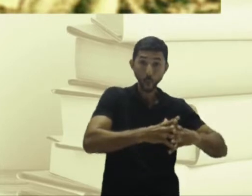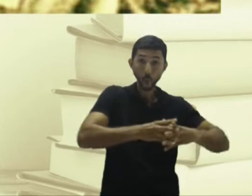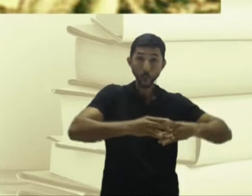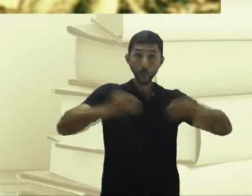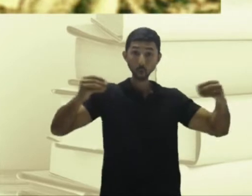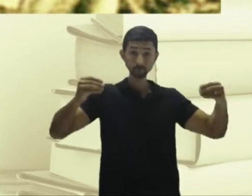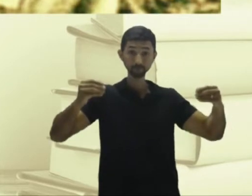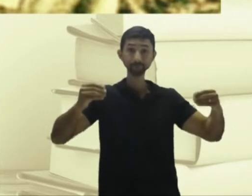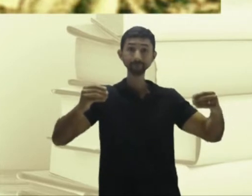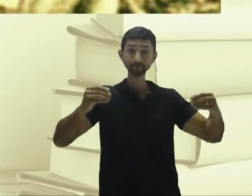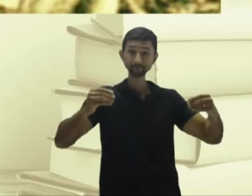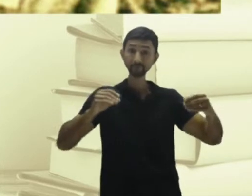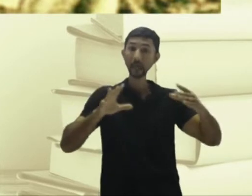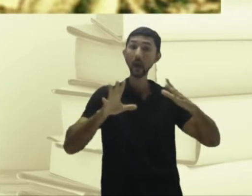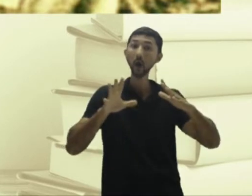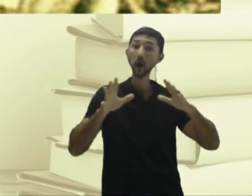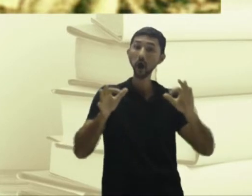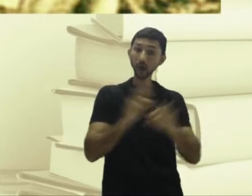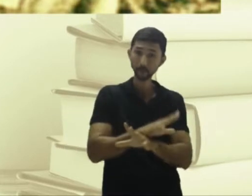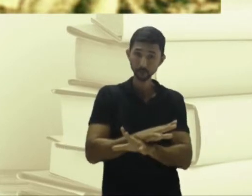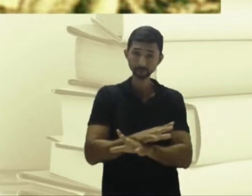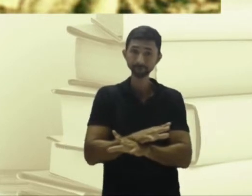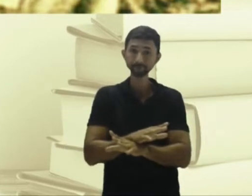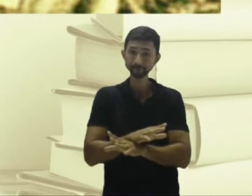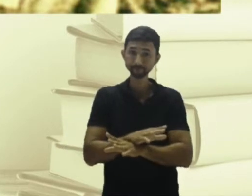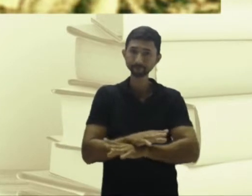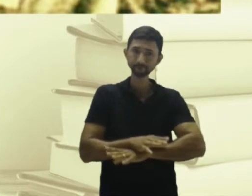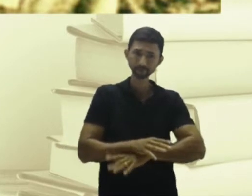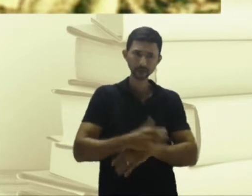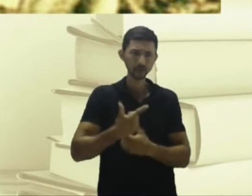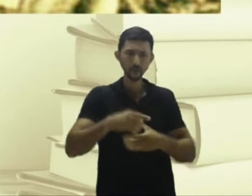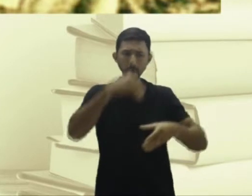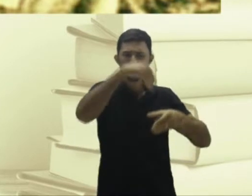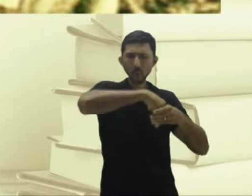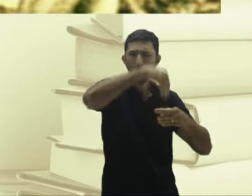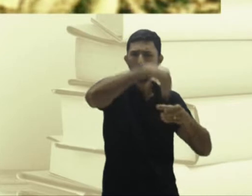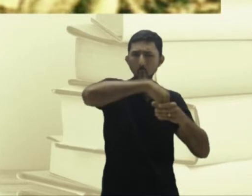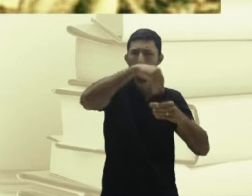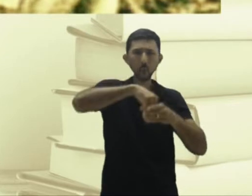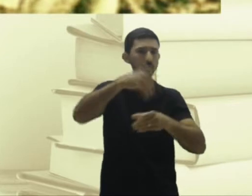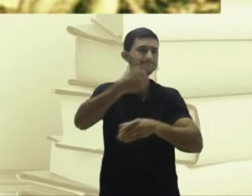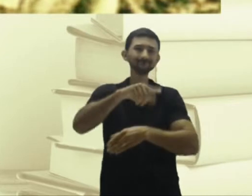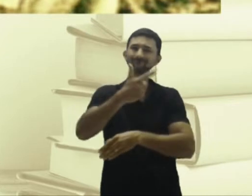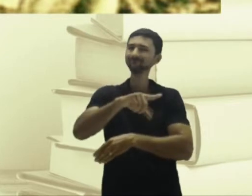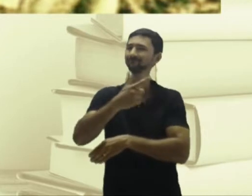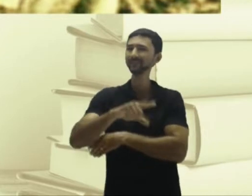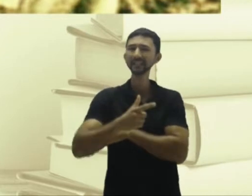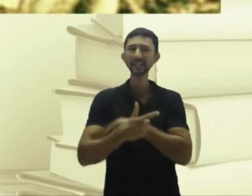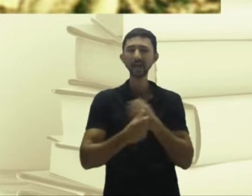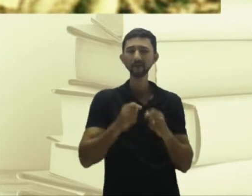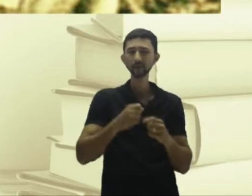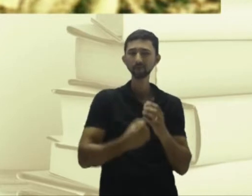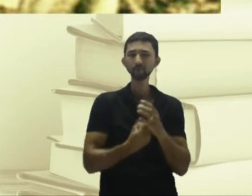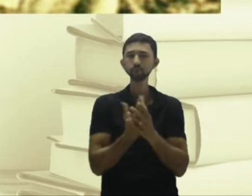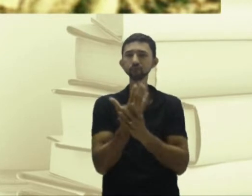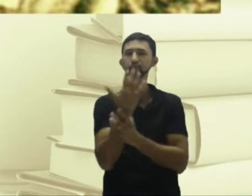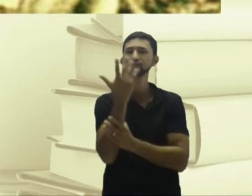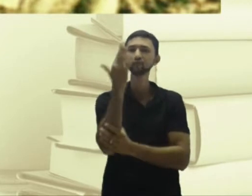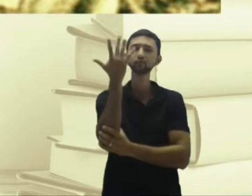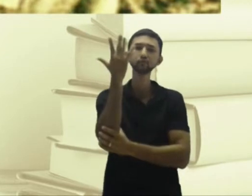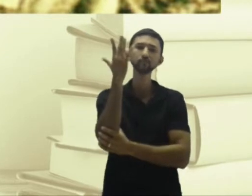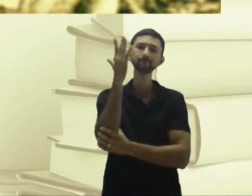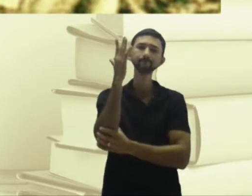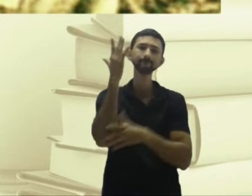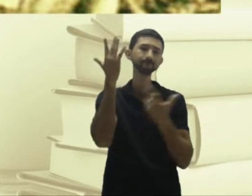riqueza natural que tinha aqui na terra, né? Não houve o plantio, a reposição dessa vegetação,